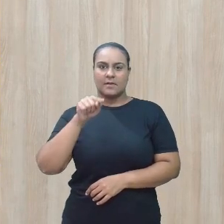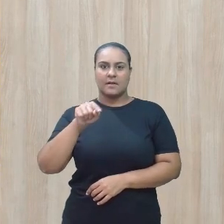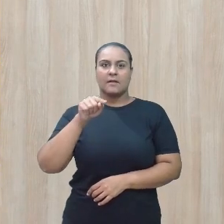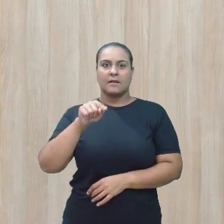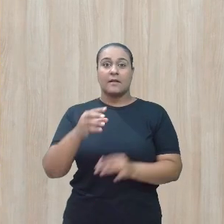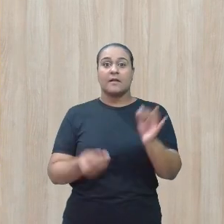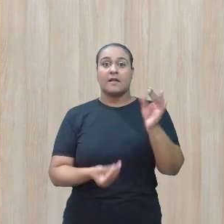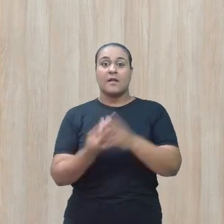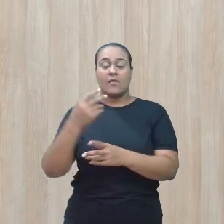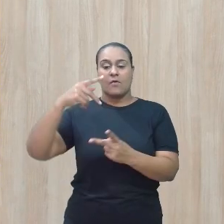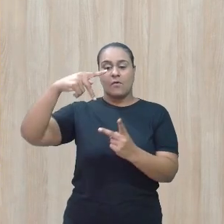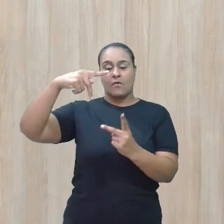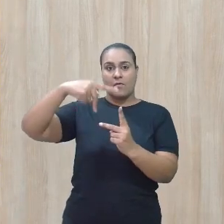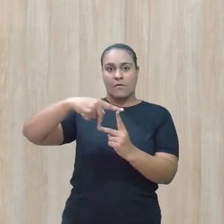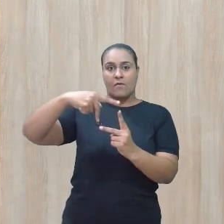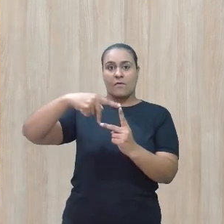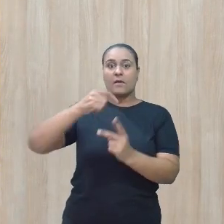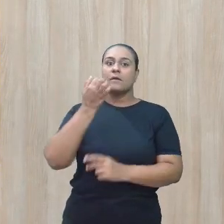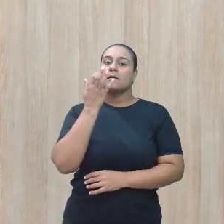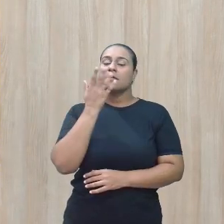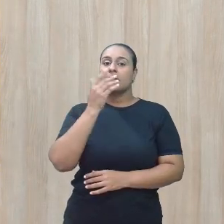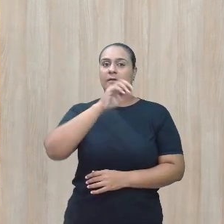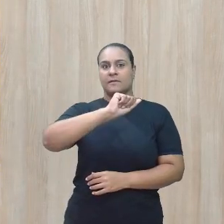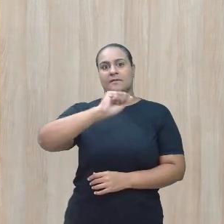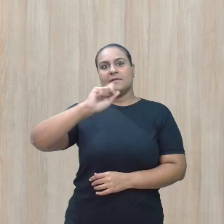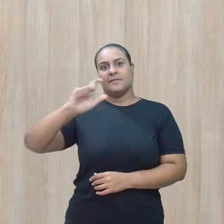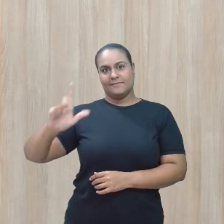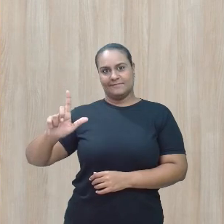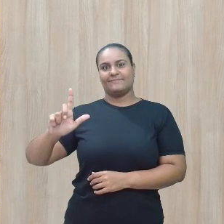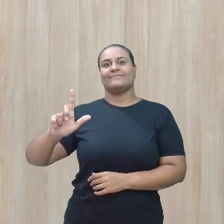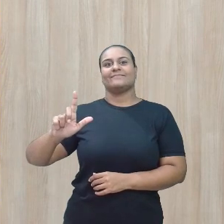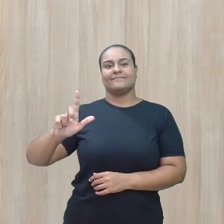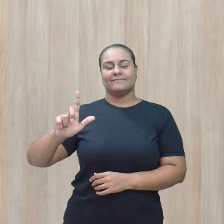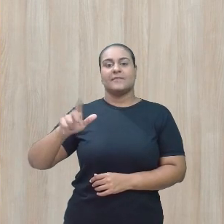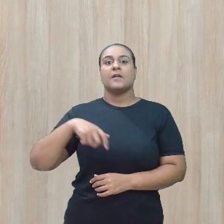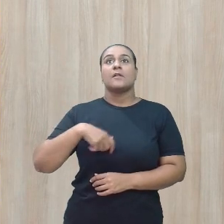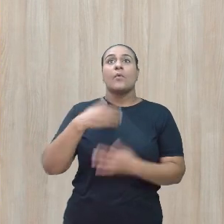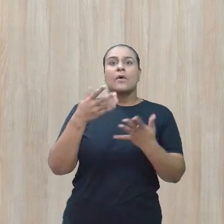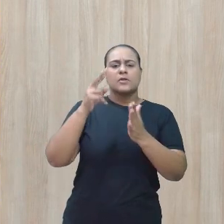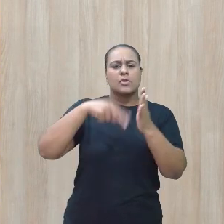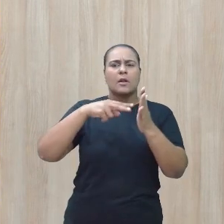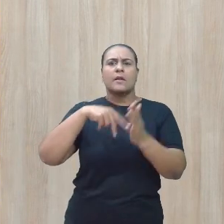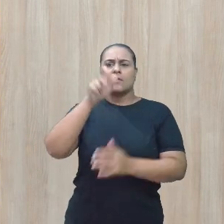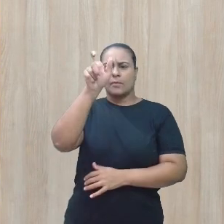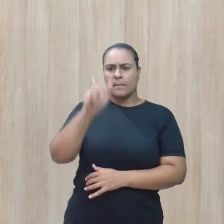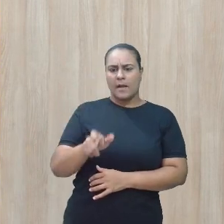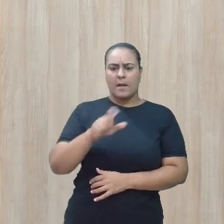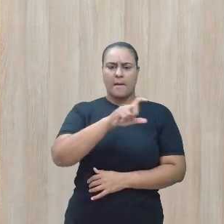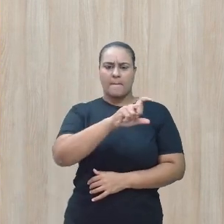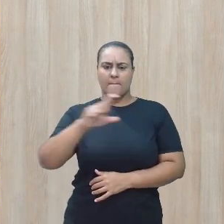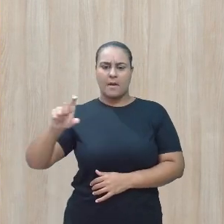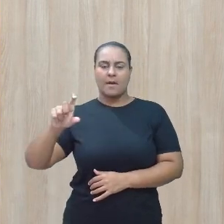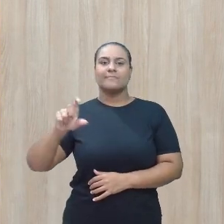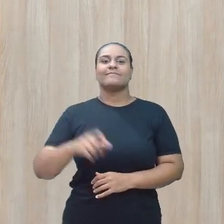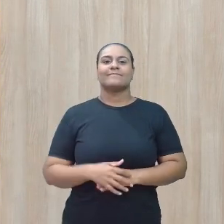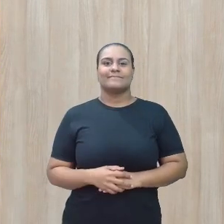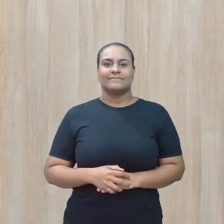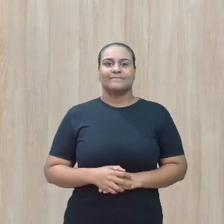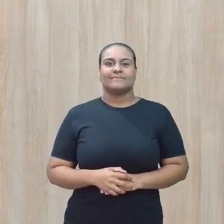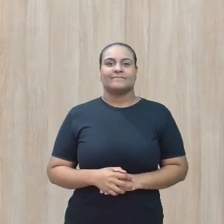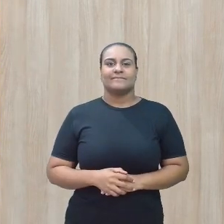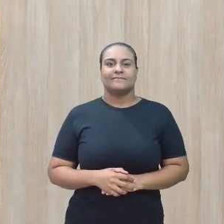compondo aquela célula, aquela posição de acordo com a informação vertical e uma informação horizontal.